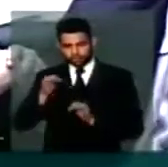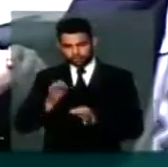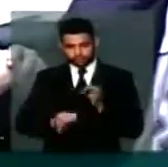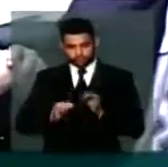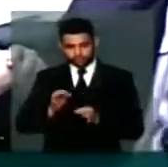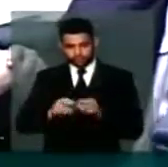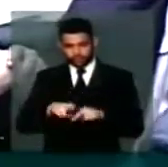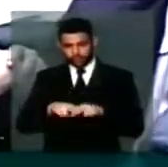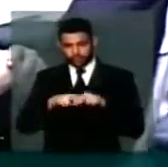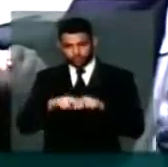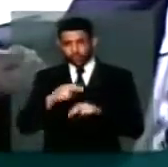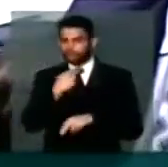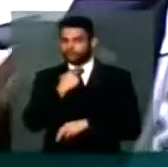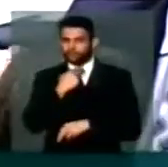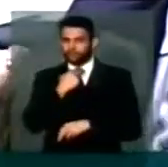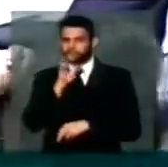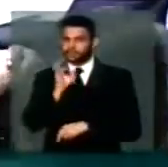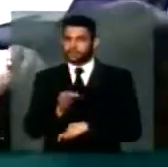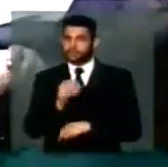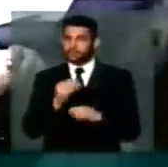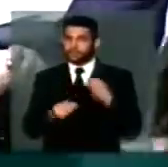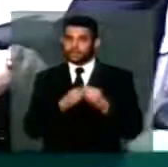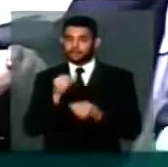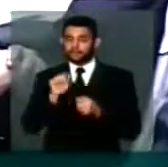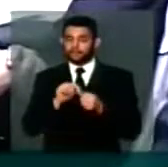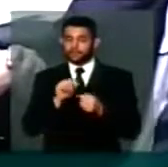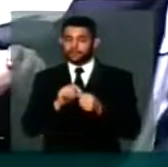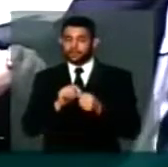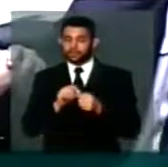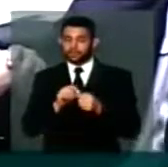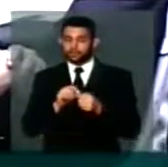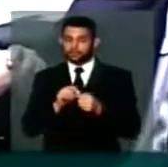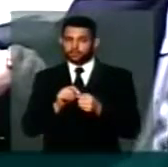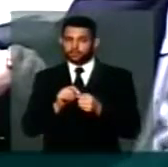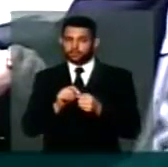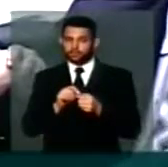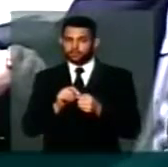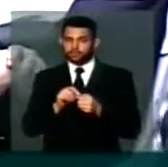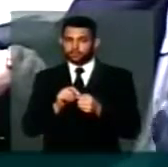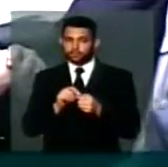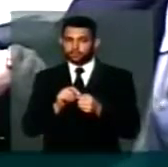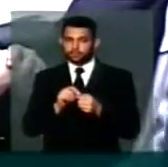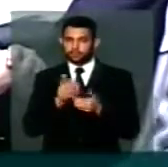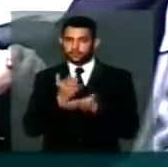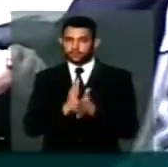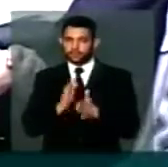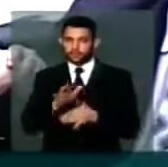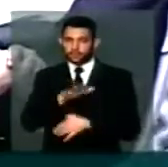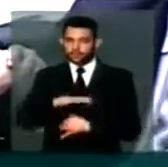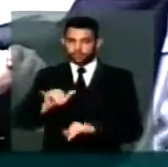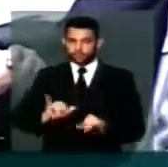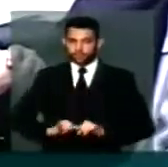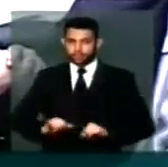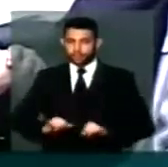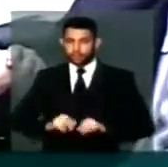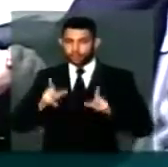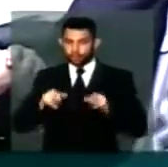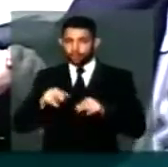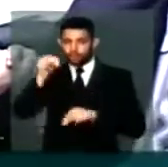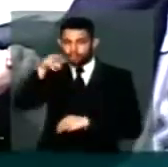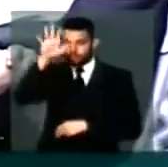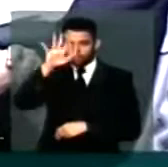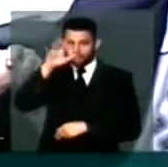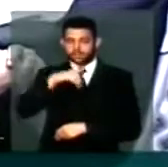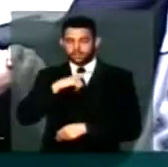governo não pode ser desta forma penalizando uma região sofrida como Nordeste